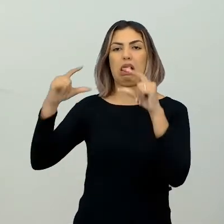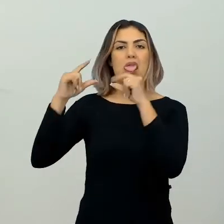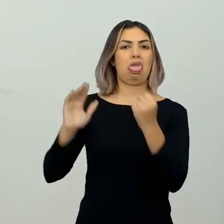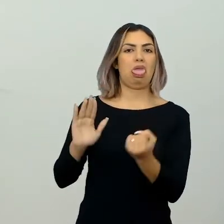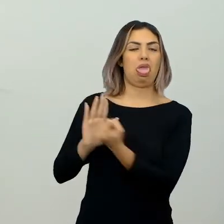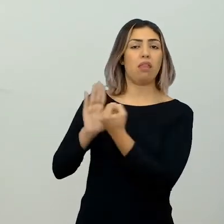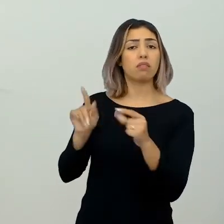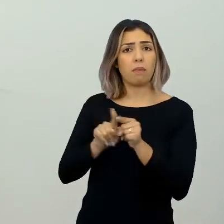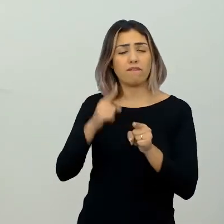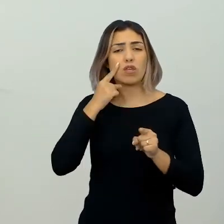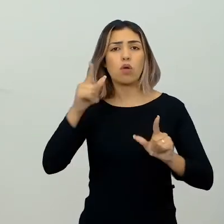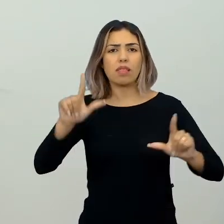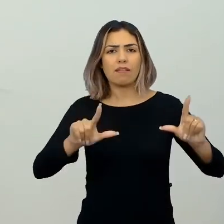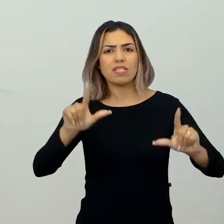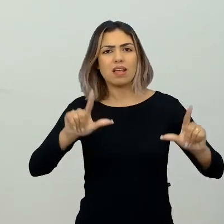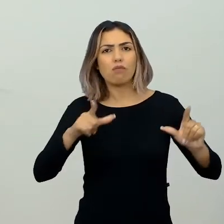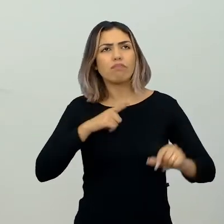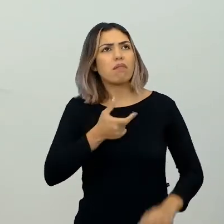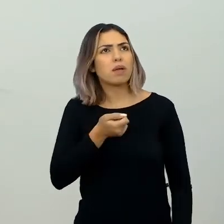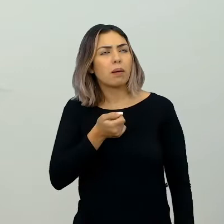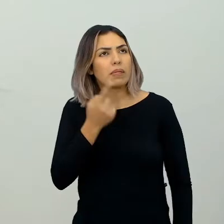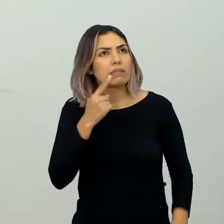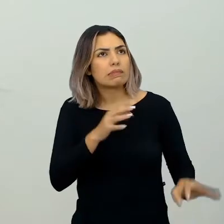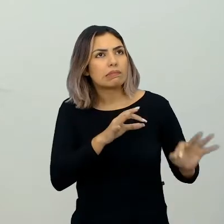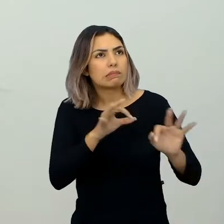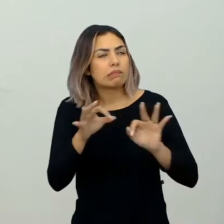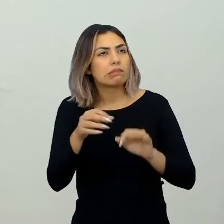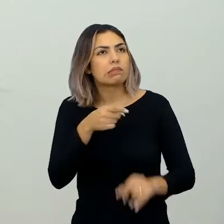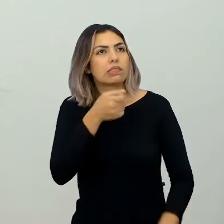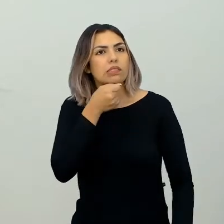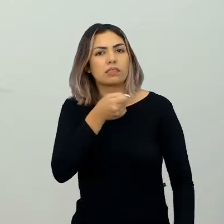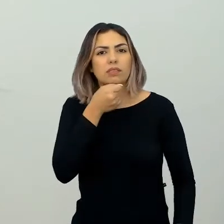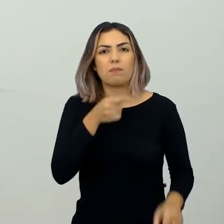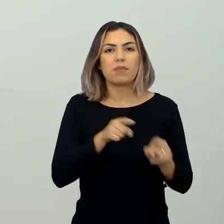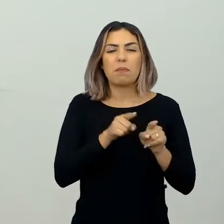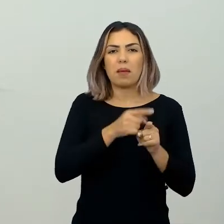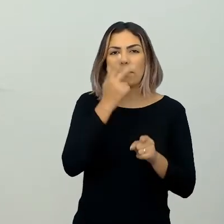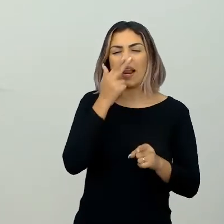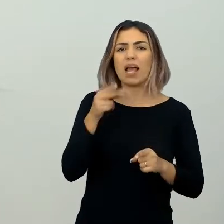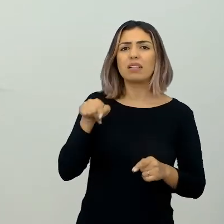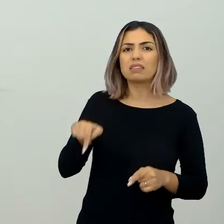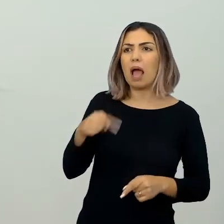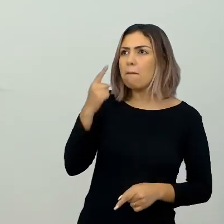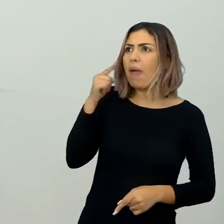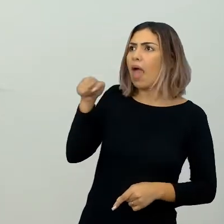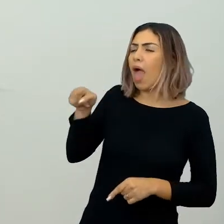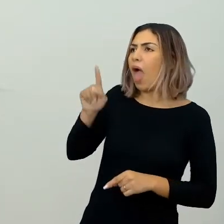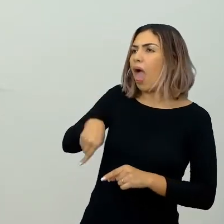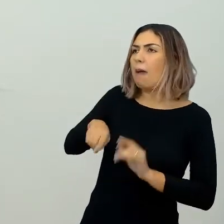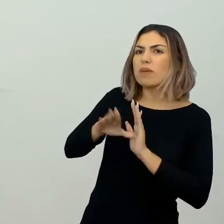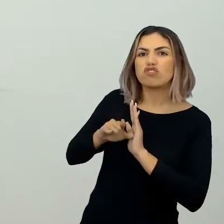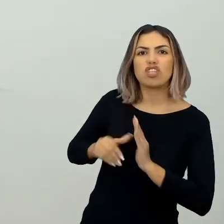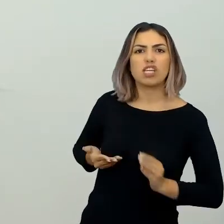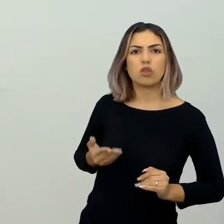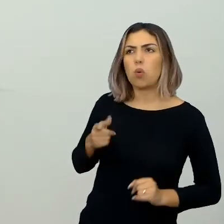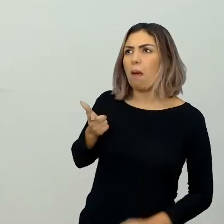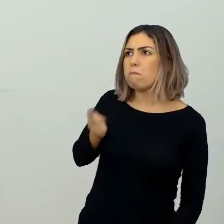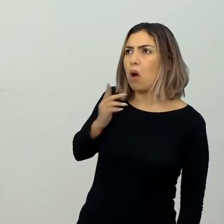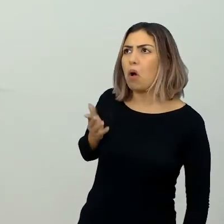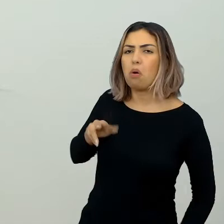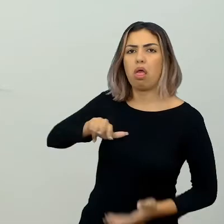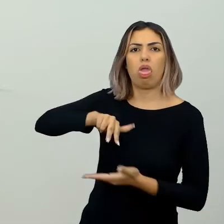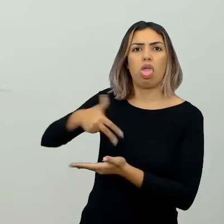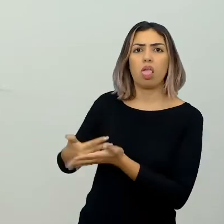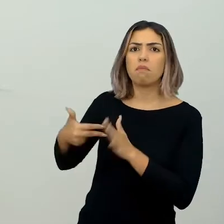notícias da TV também que esses grupos são os mais confundidos, os mais injustiçados, são pessoas que são acusadas